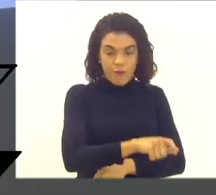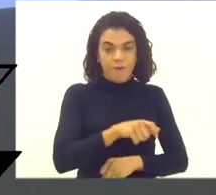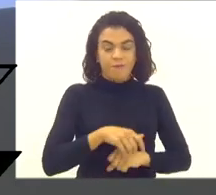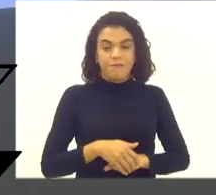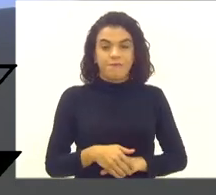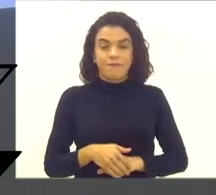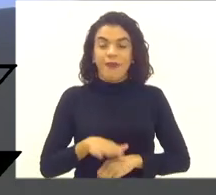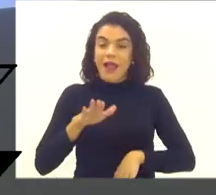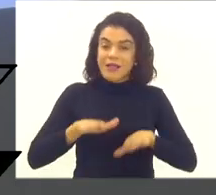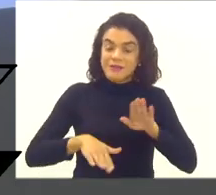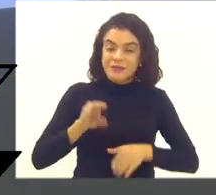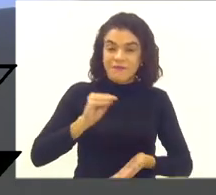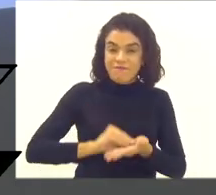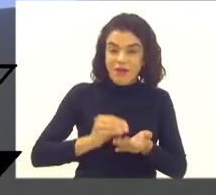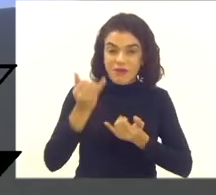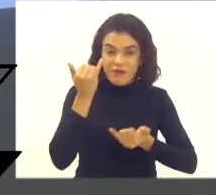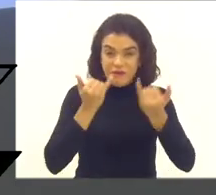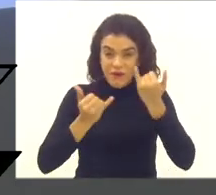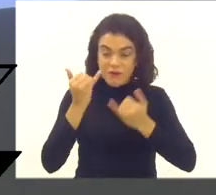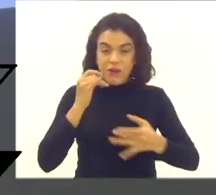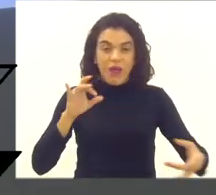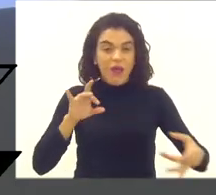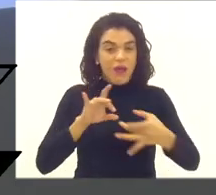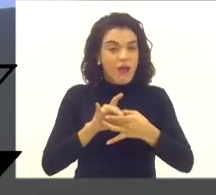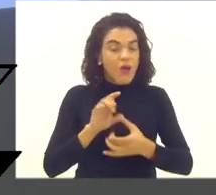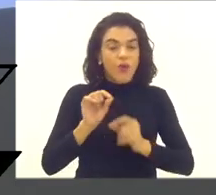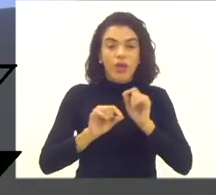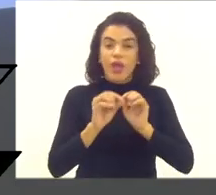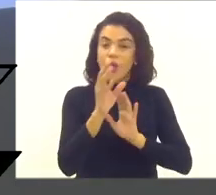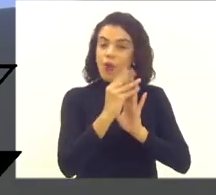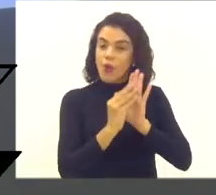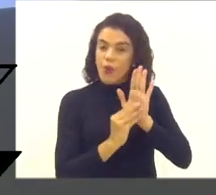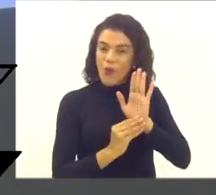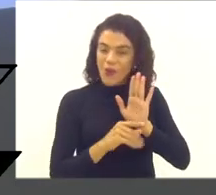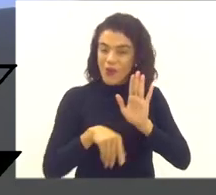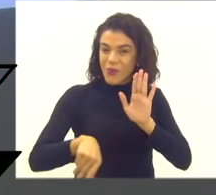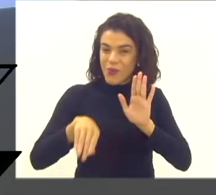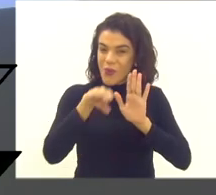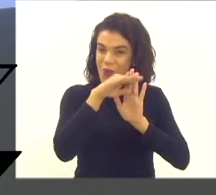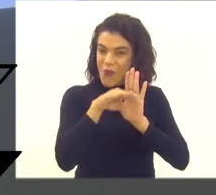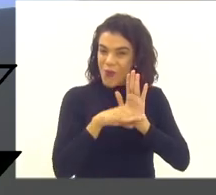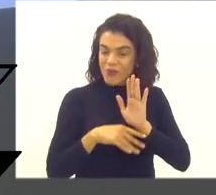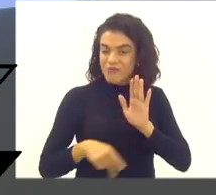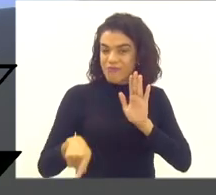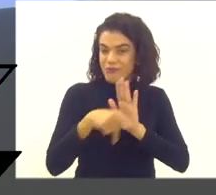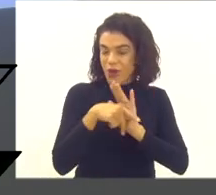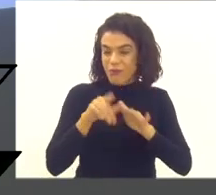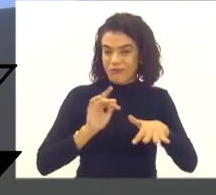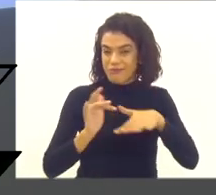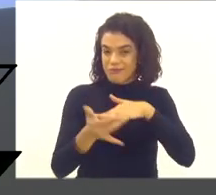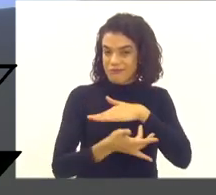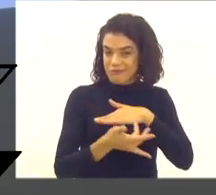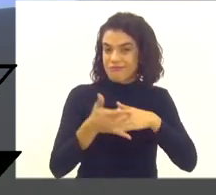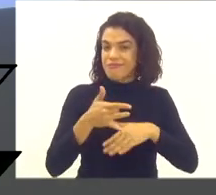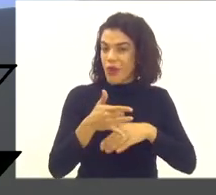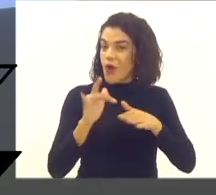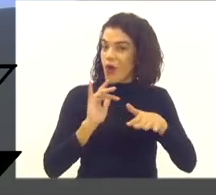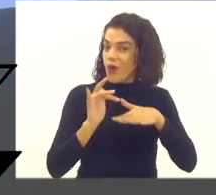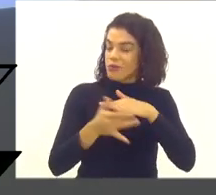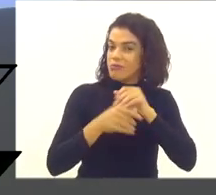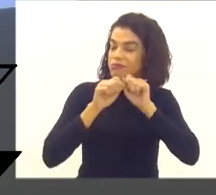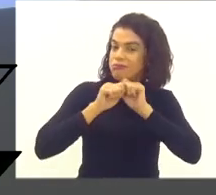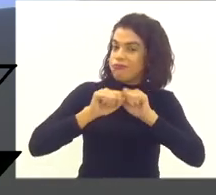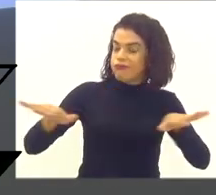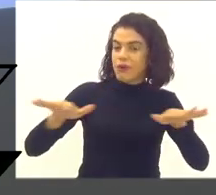a desinformação ela tá relacionada aos conteúdos que esses mesmos conteúdos assim como discurso de ódio conteúdos que